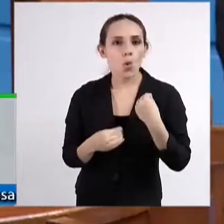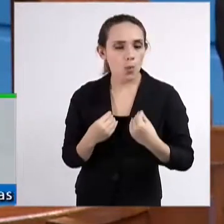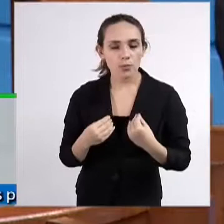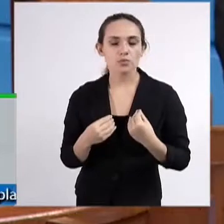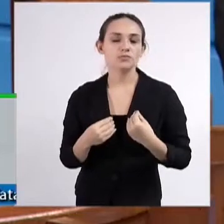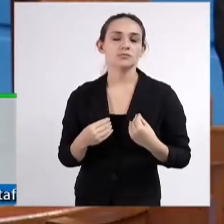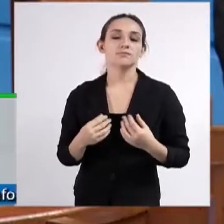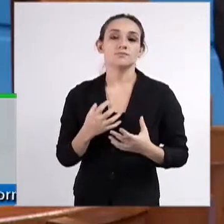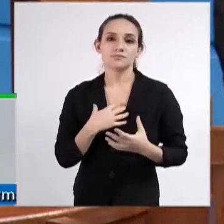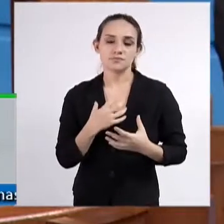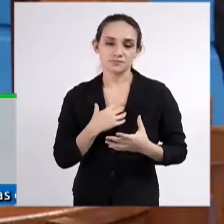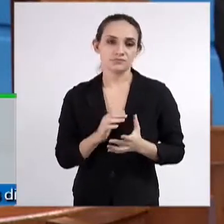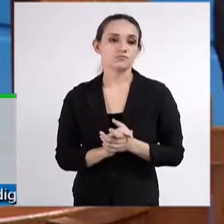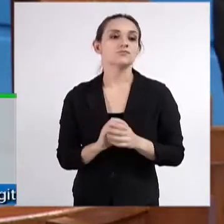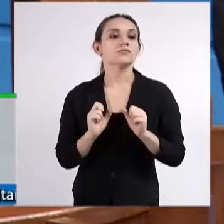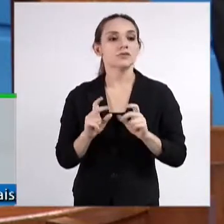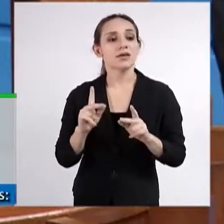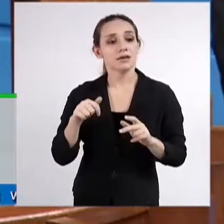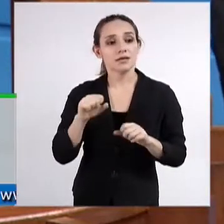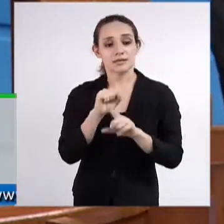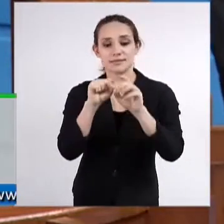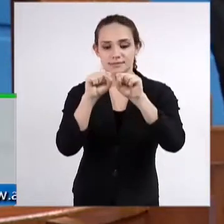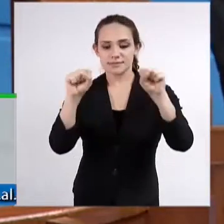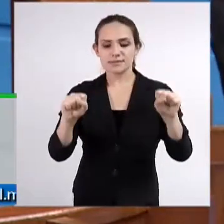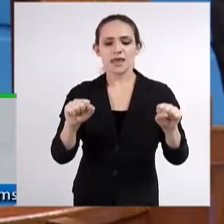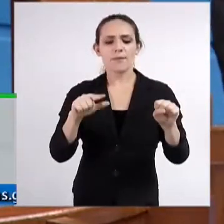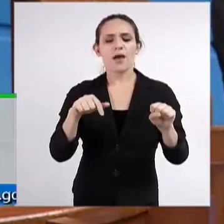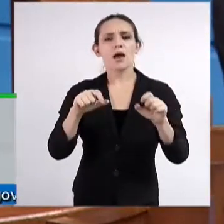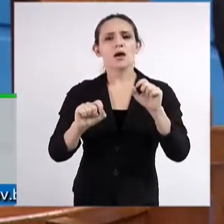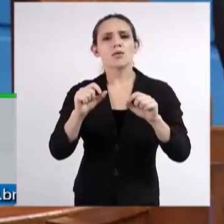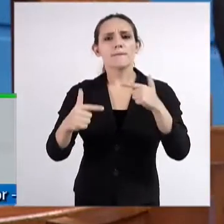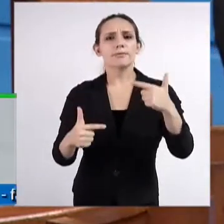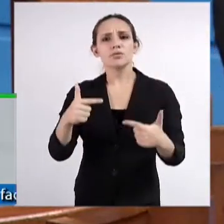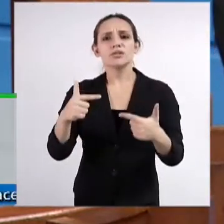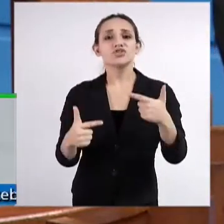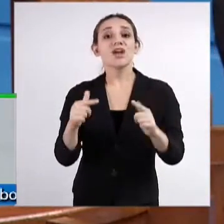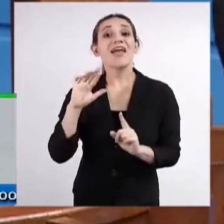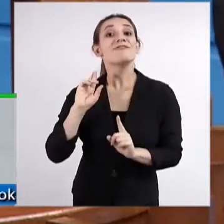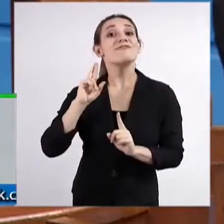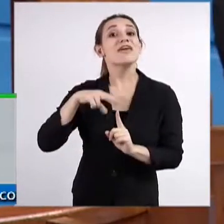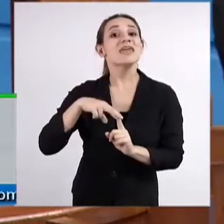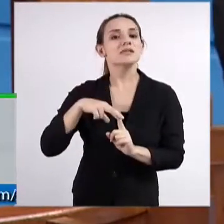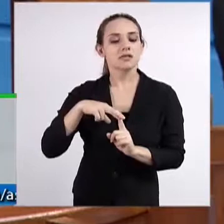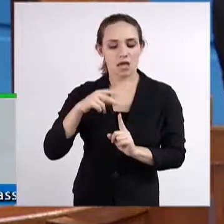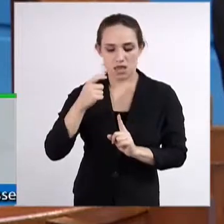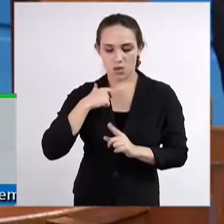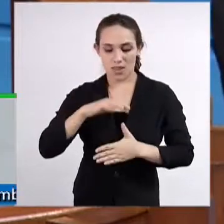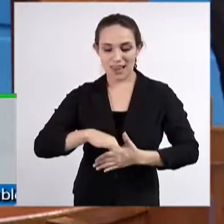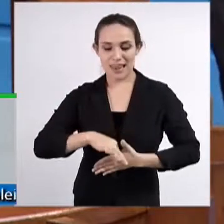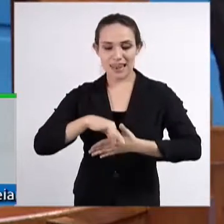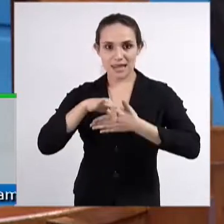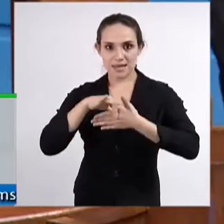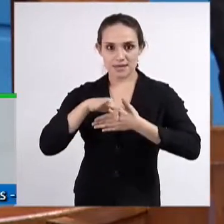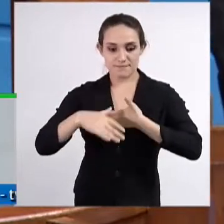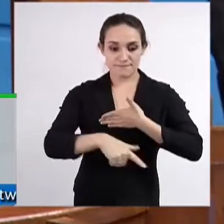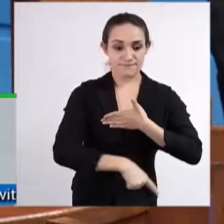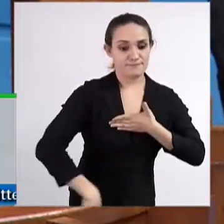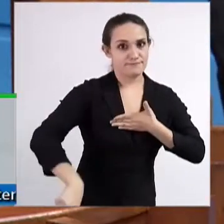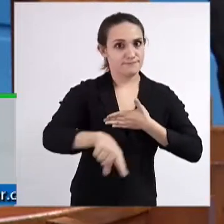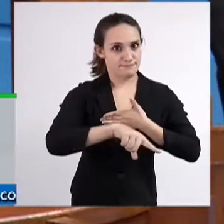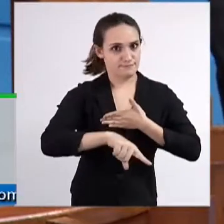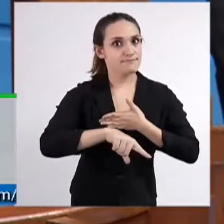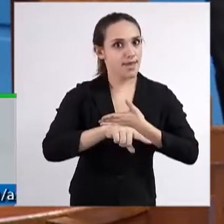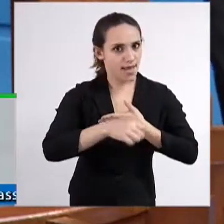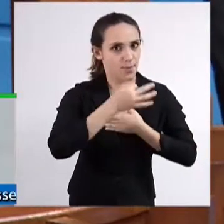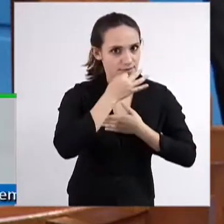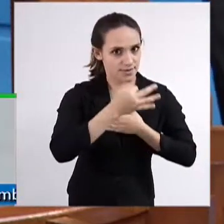E o nosso sistema político é representativo. Então, nós somos representantes. Então, cabe a nós trazermos